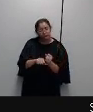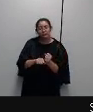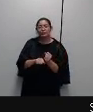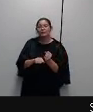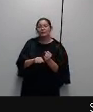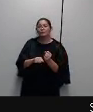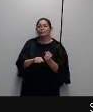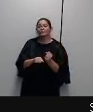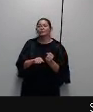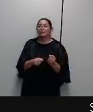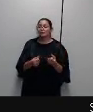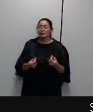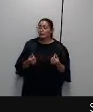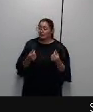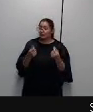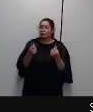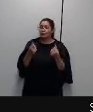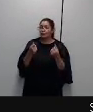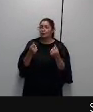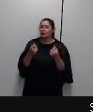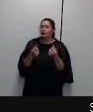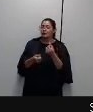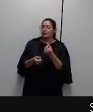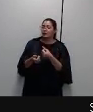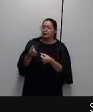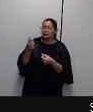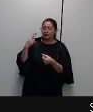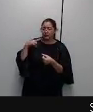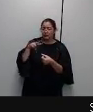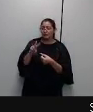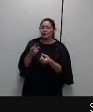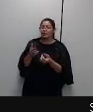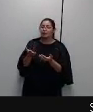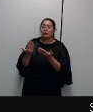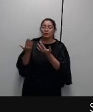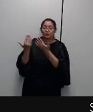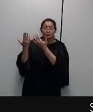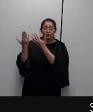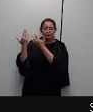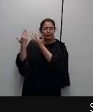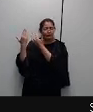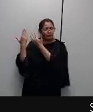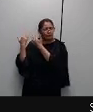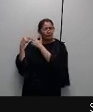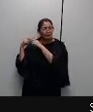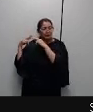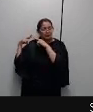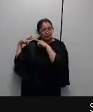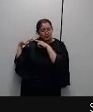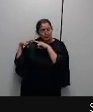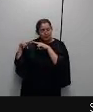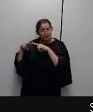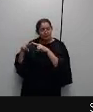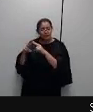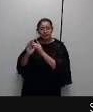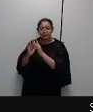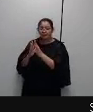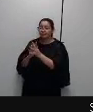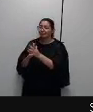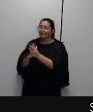e deve partir daquele valor do juiz homologou também para a frente o pa traz mente